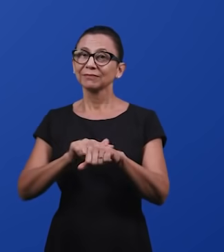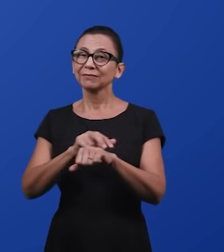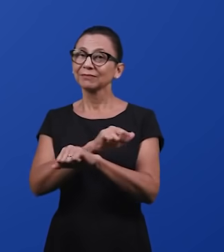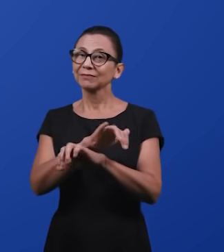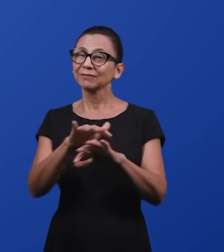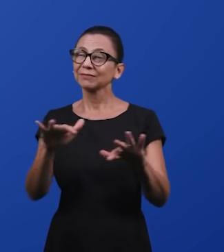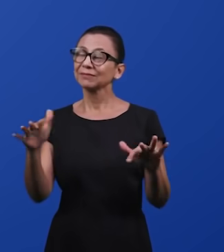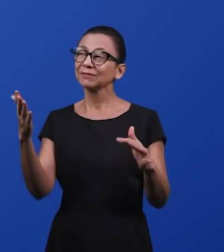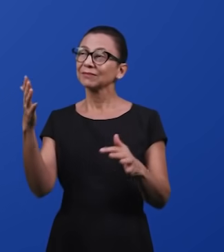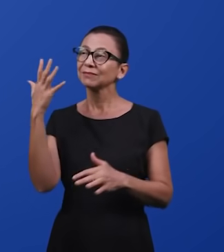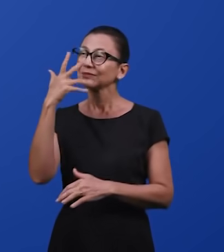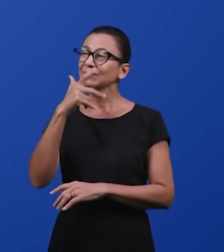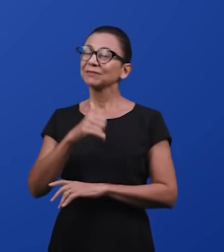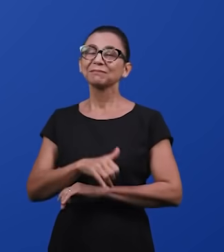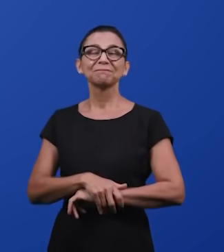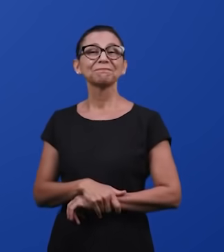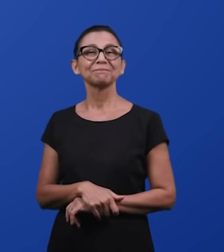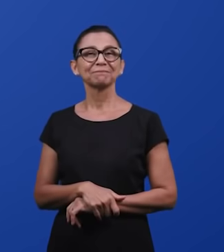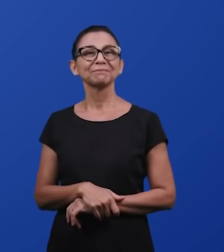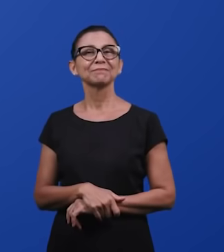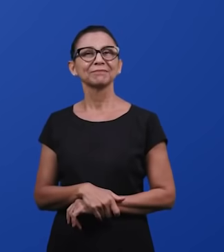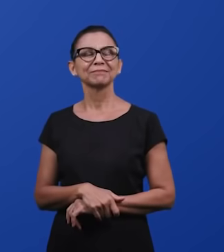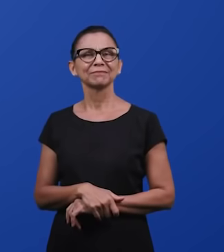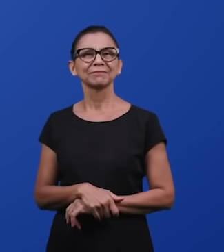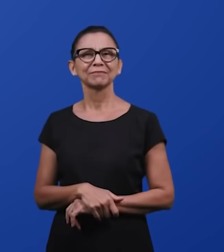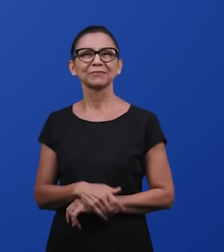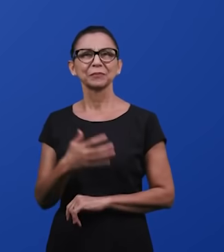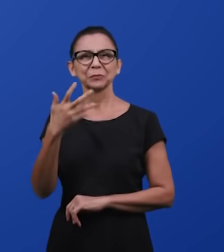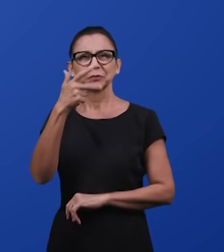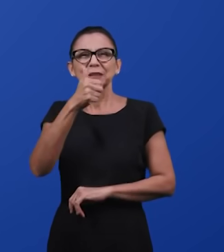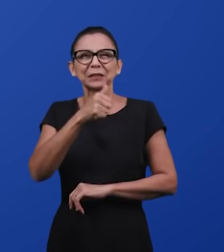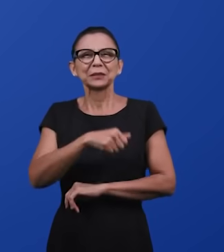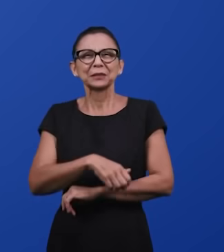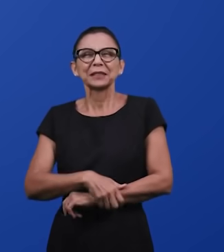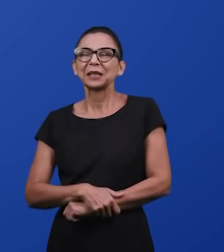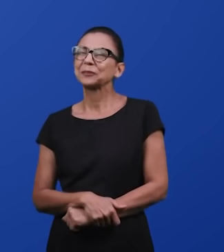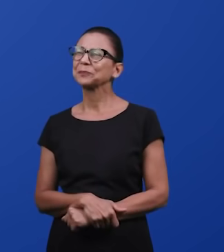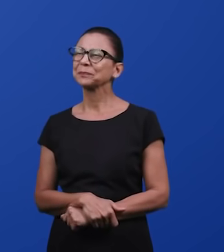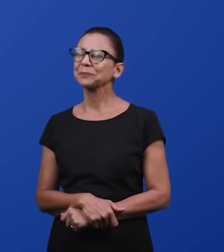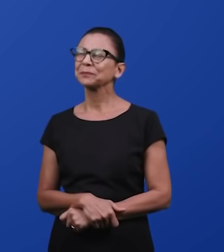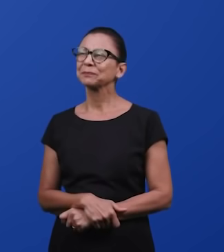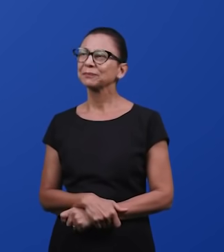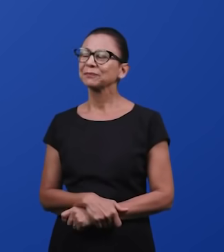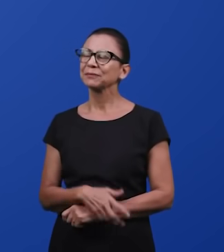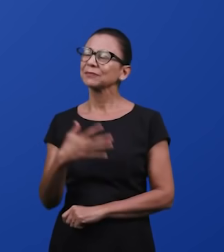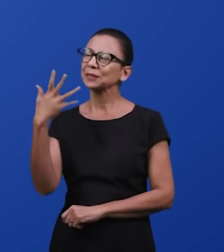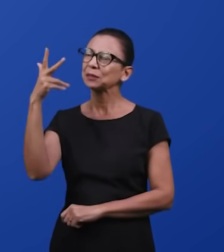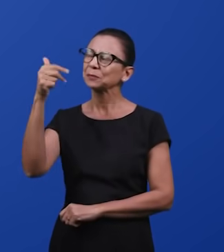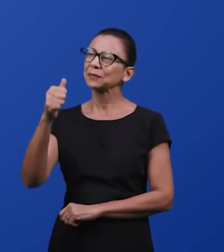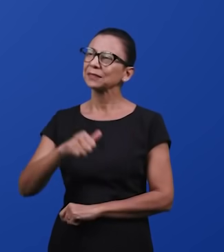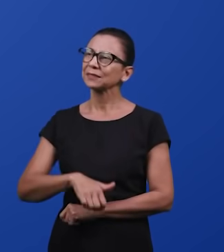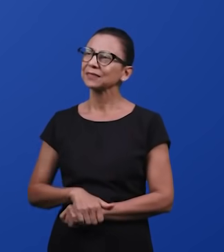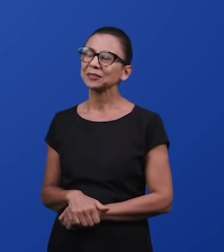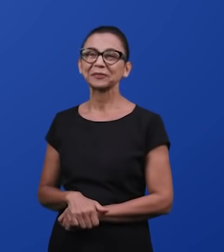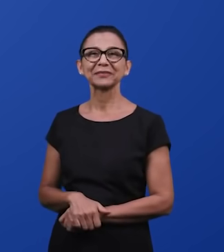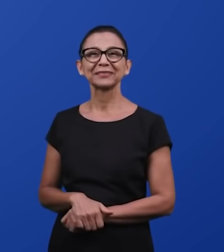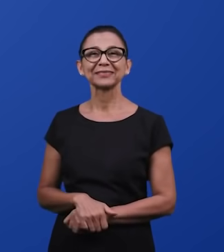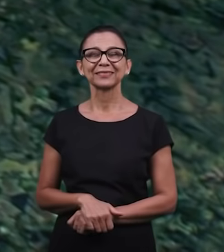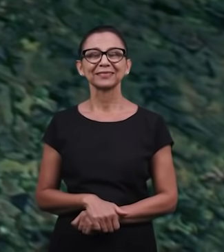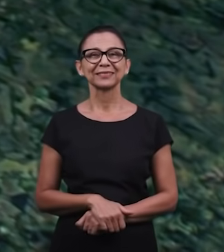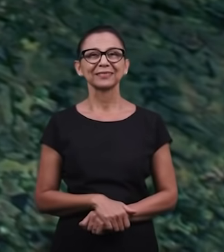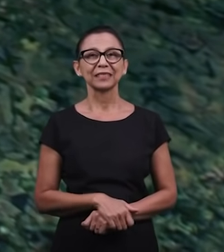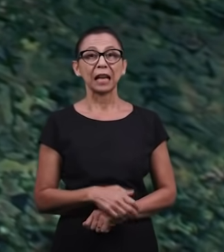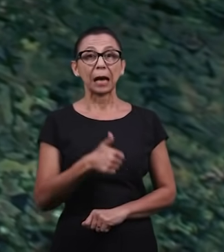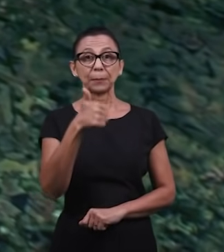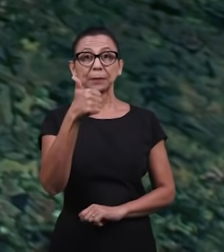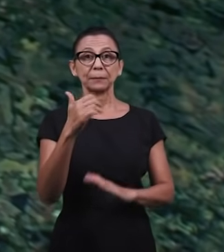mais linda é exatamente esse templo ali em Apucarana, na igreja central de Apucarana.